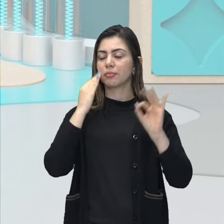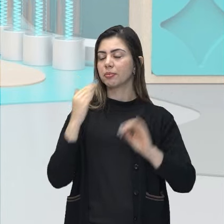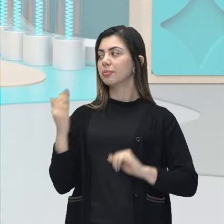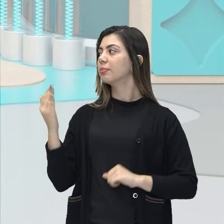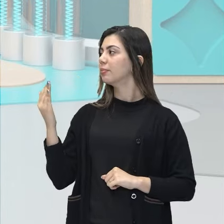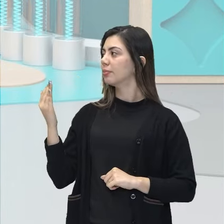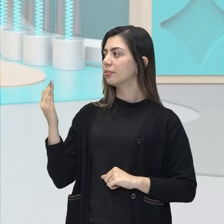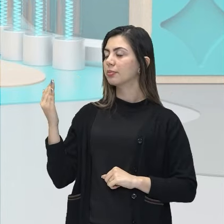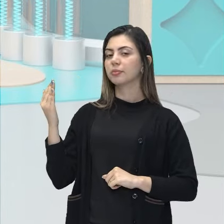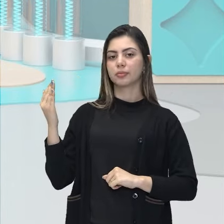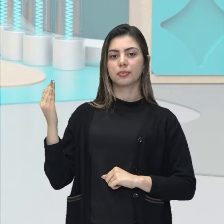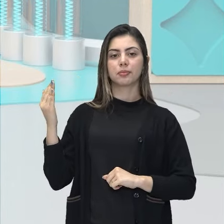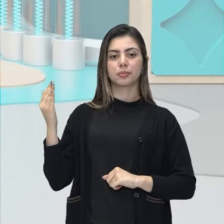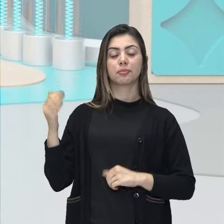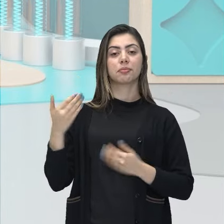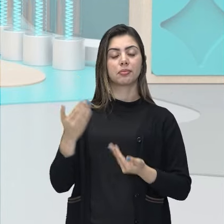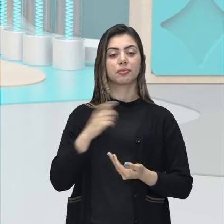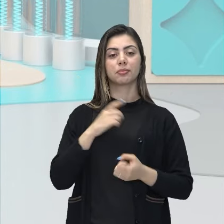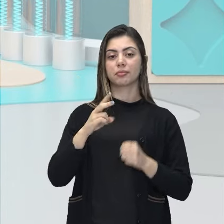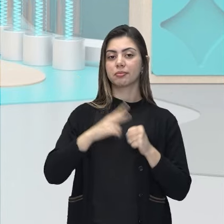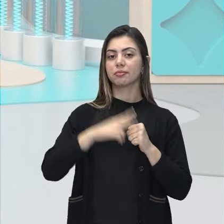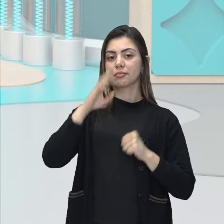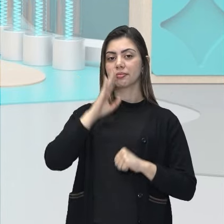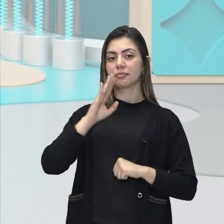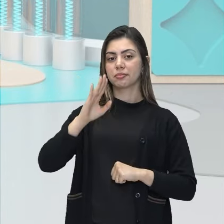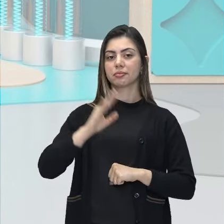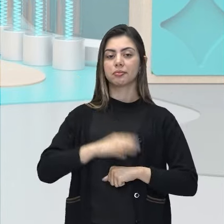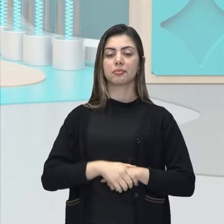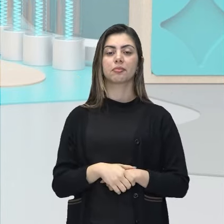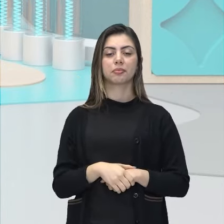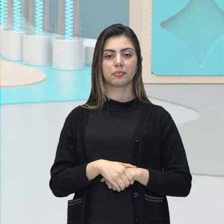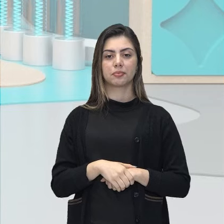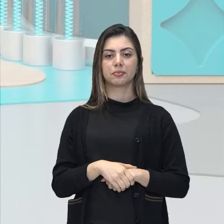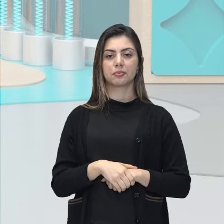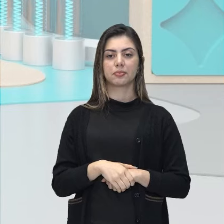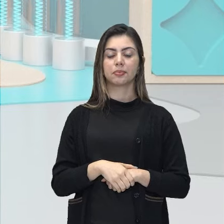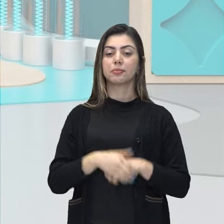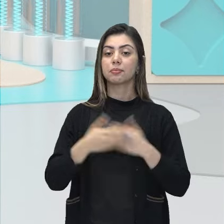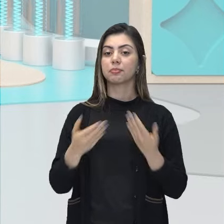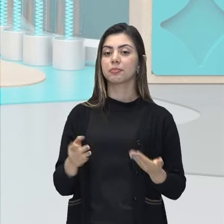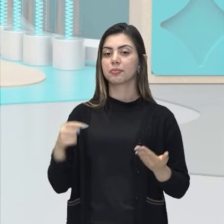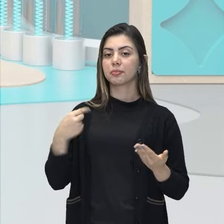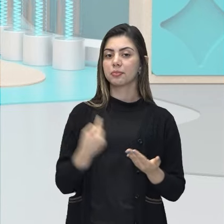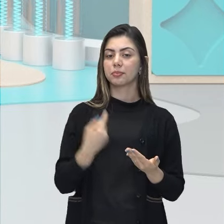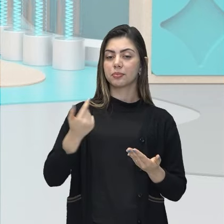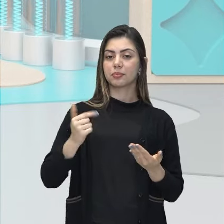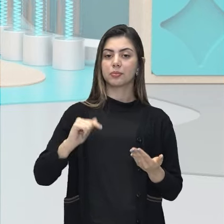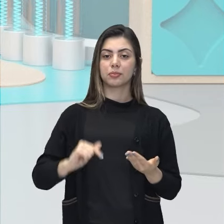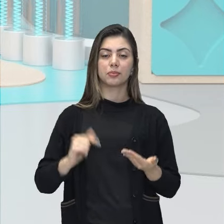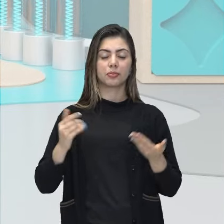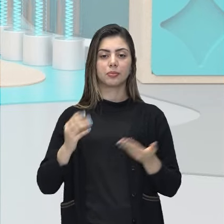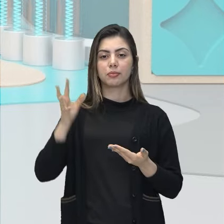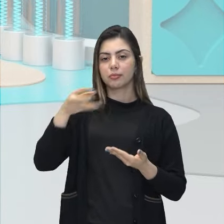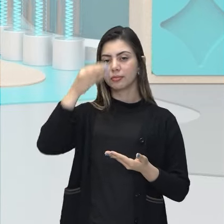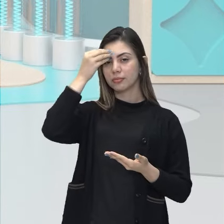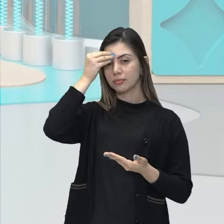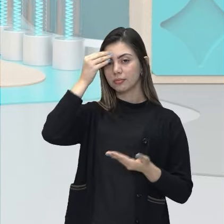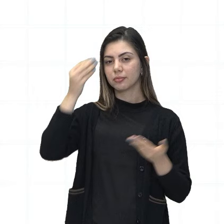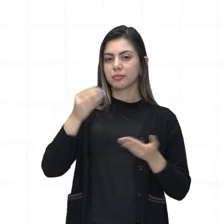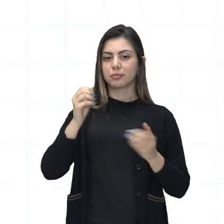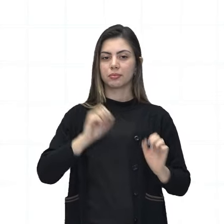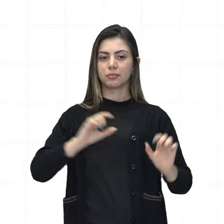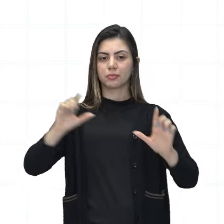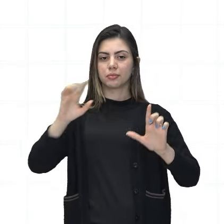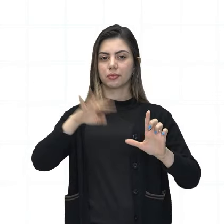going to, o verbo principal, o verb, seguido ou não de complemento. E para a gente reforçar um pouquinho mais, acompanhe esse quadro aqui